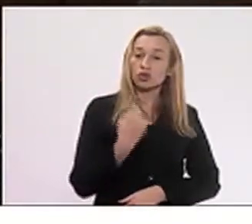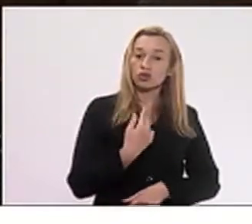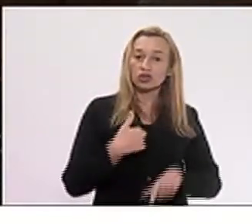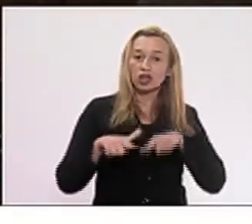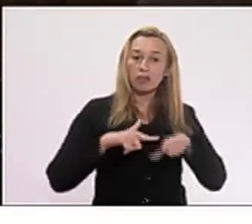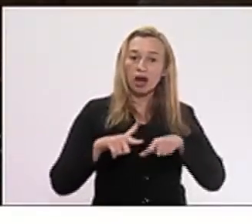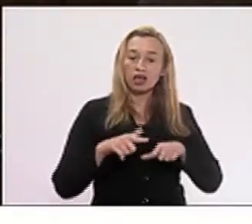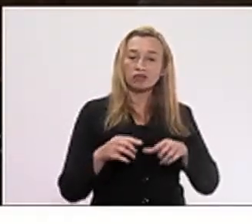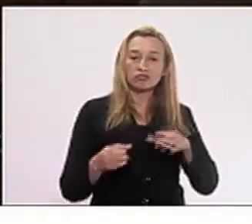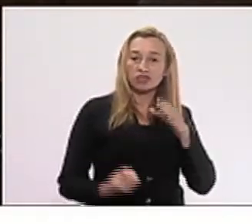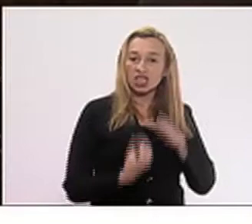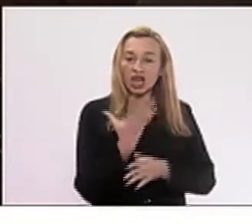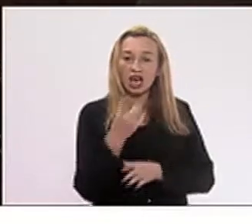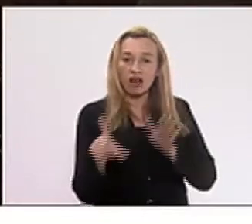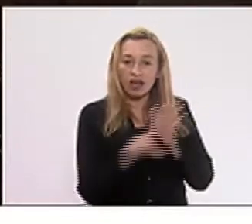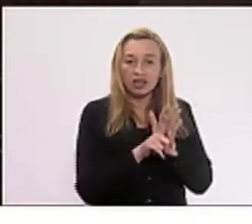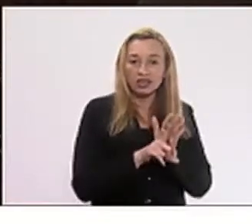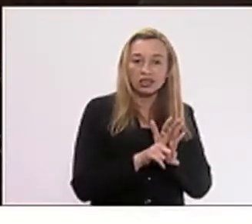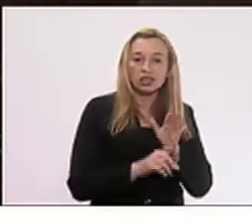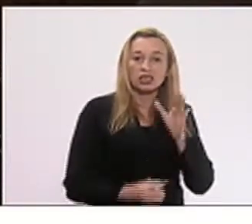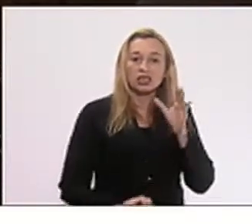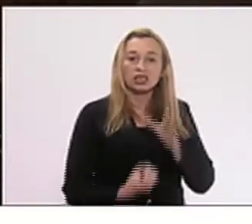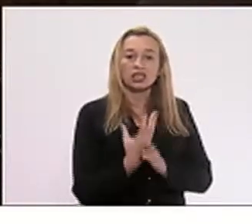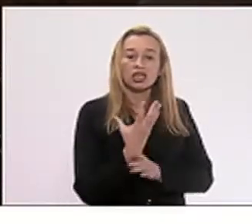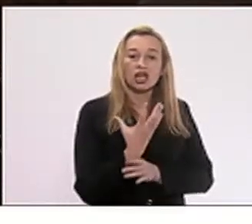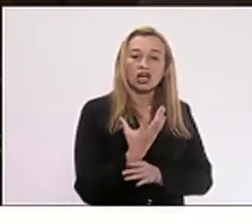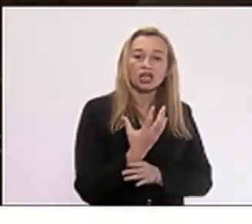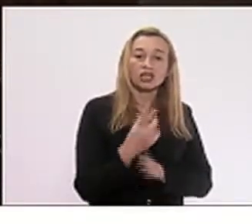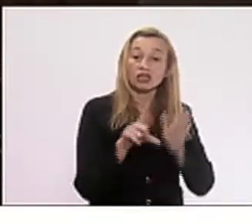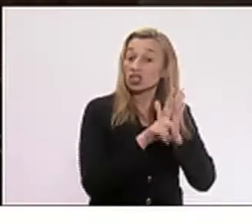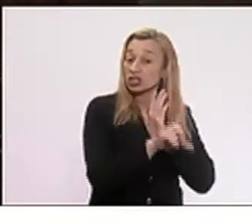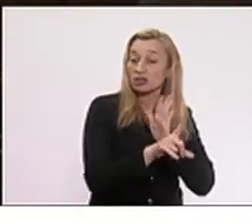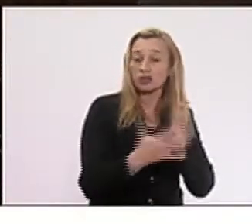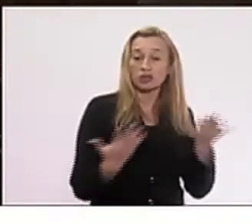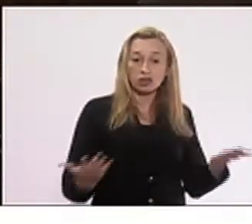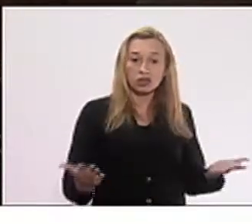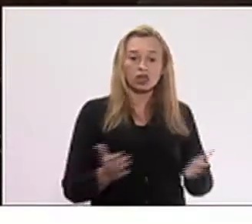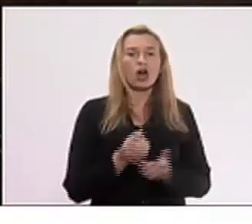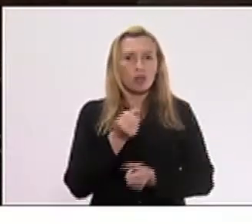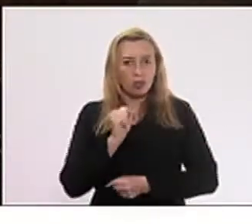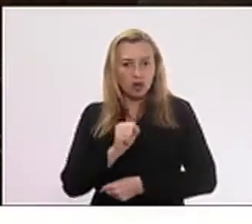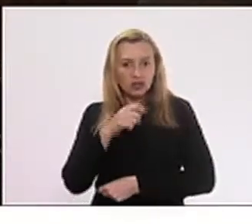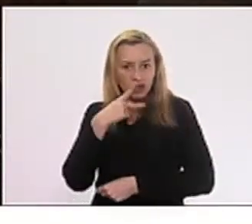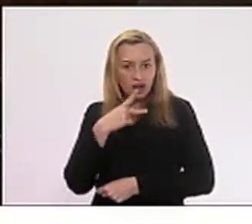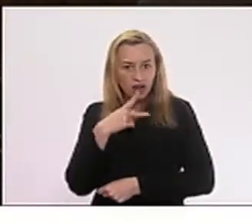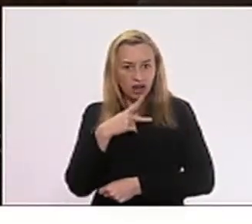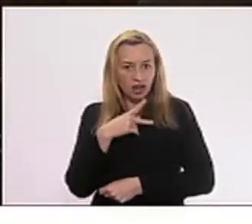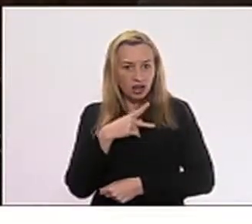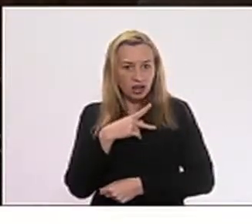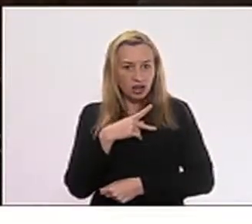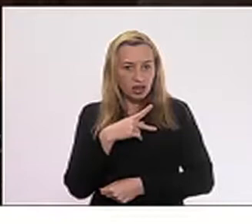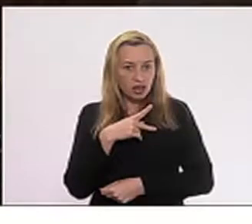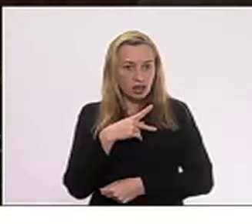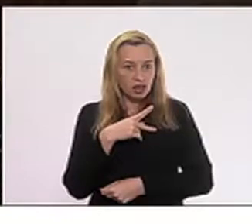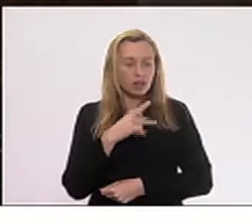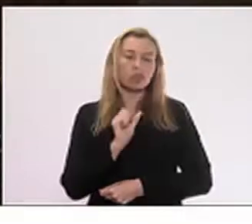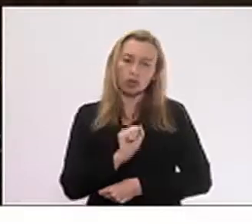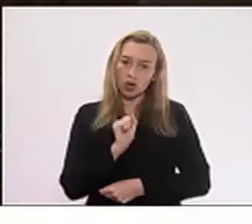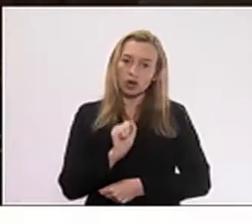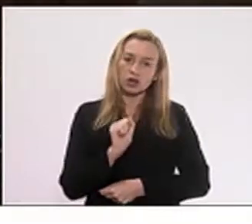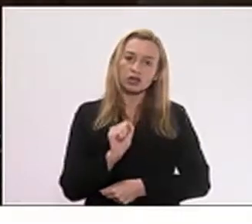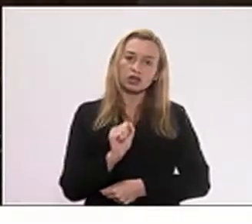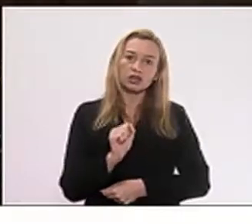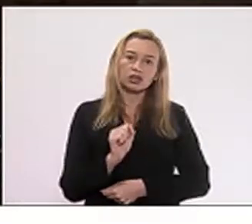na elaboração de leis, na elaboração de legislações. Posso corroborar com Vossa Excelência? Pode, não só pode como deve. E